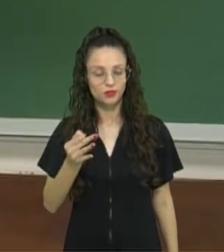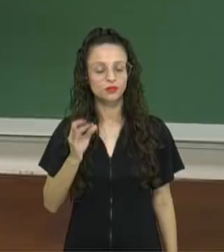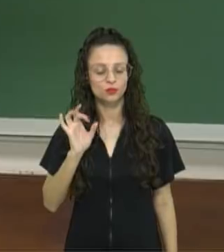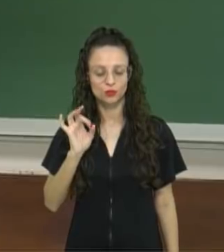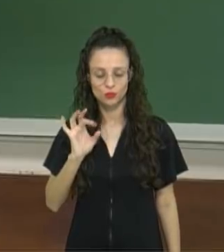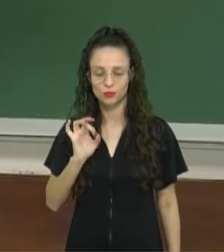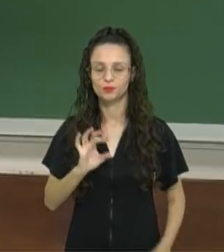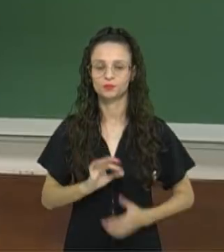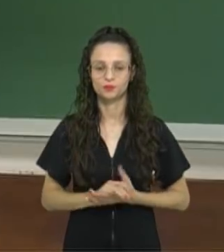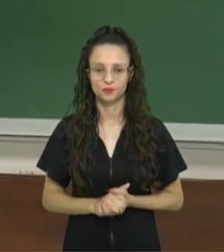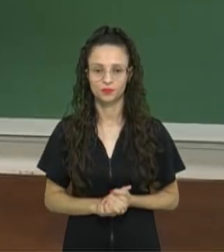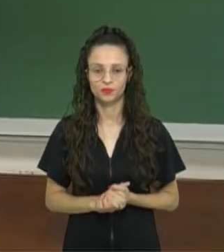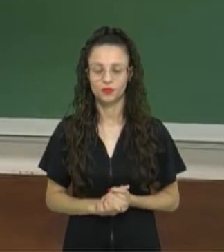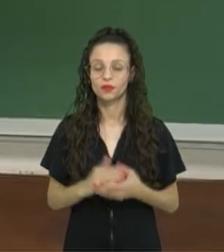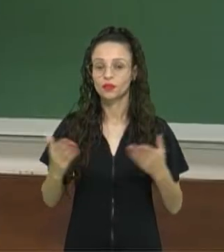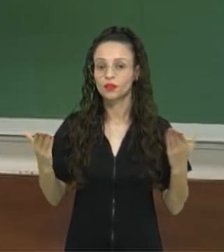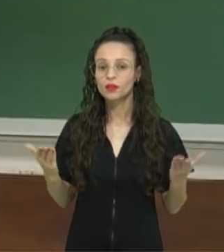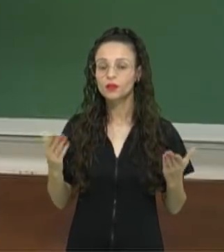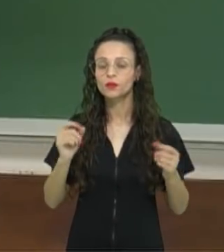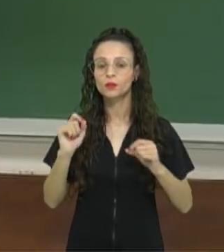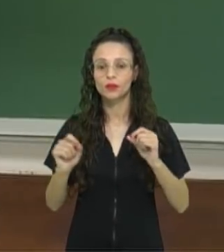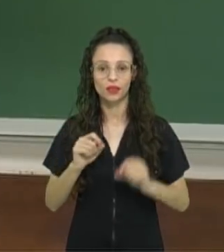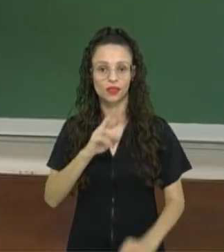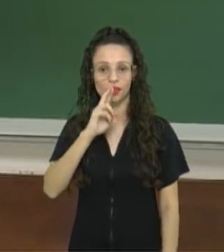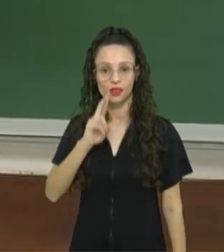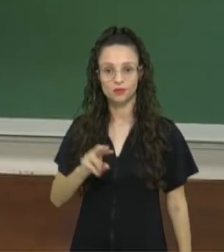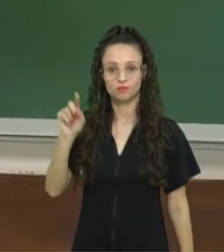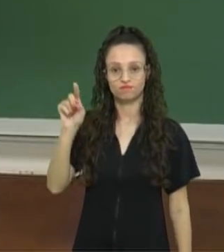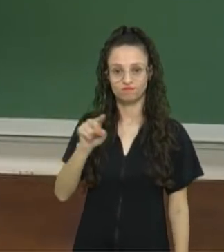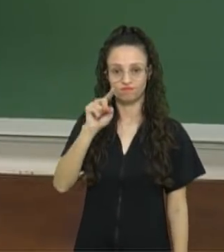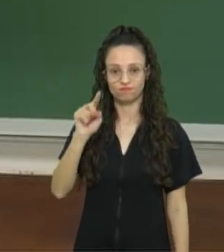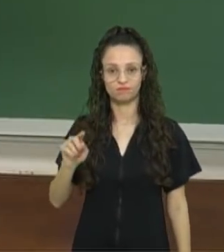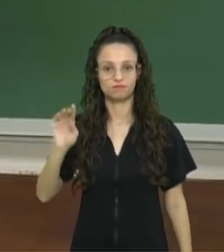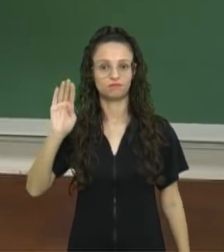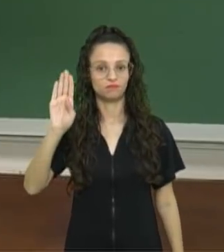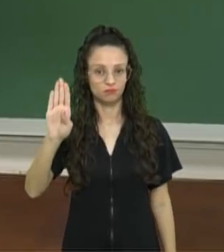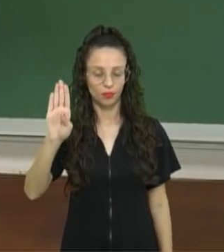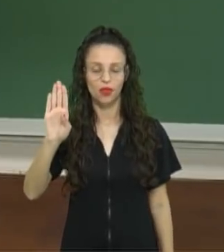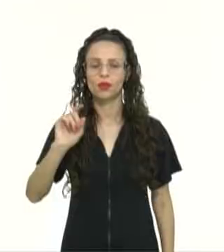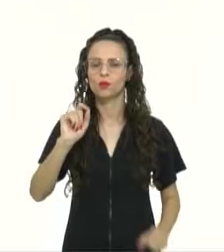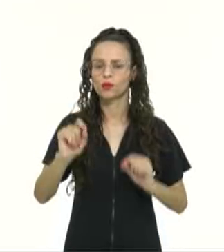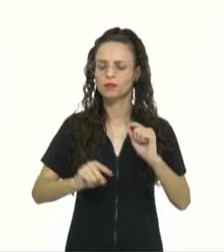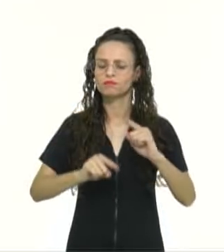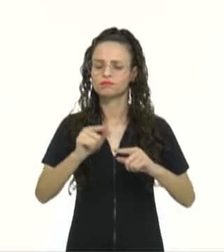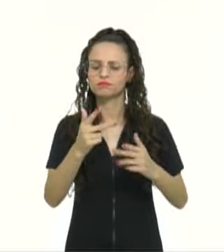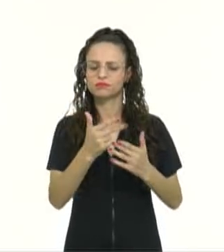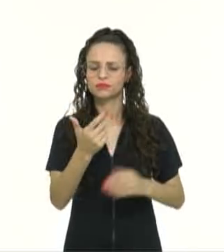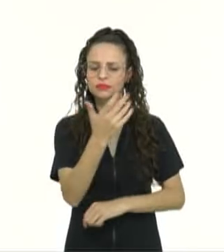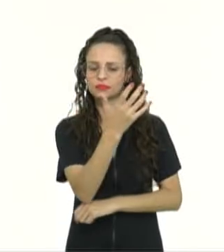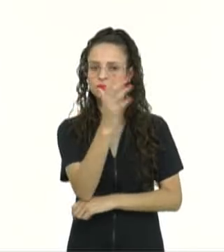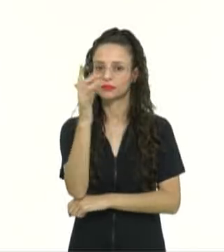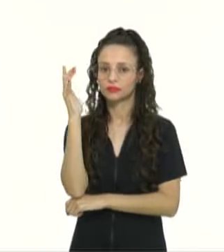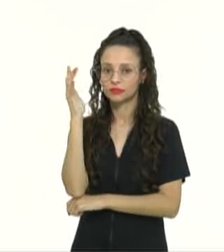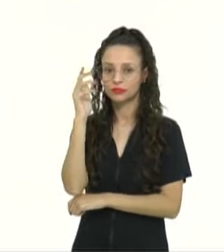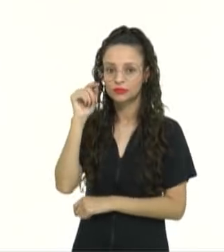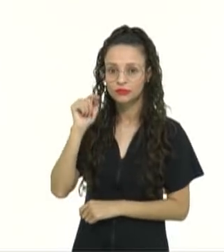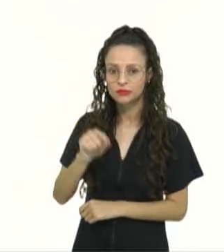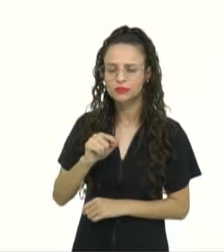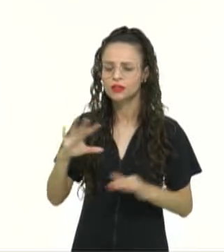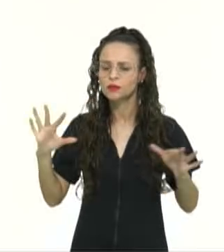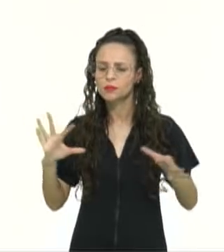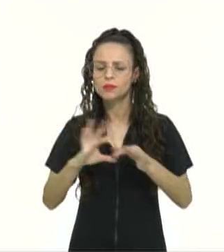correta. Então, para quem respondeu a alternativa B, os recursos naturais correspondem a todos